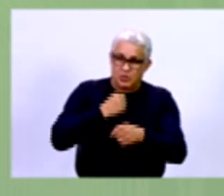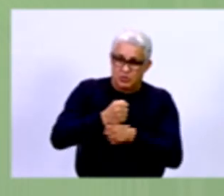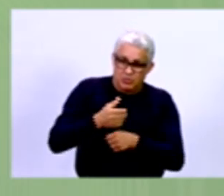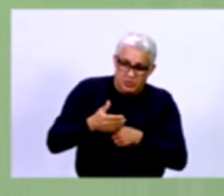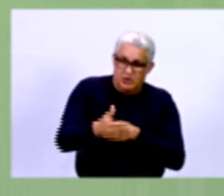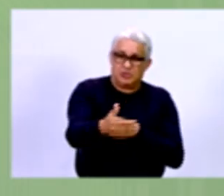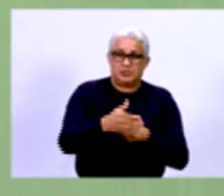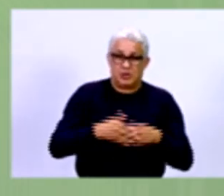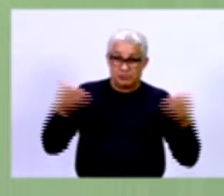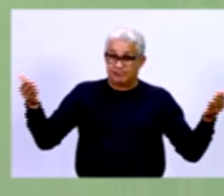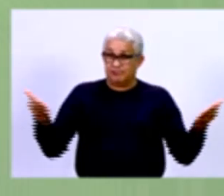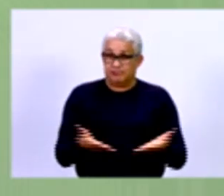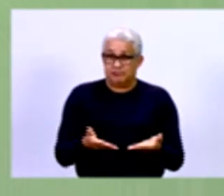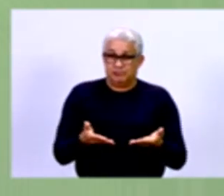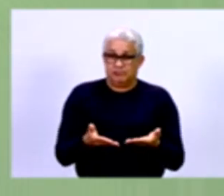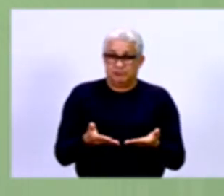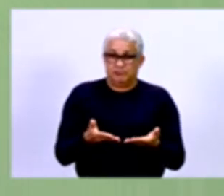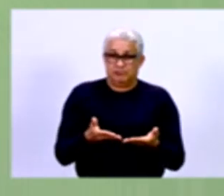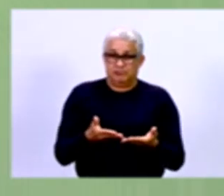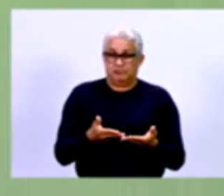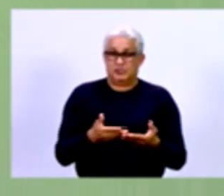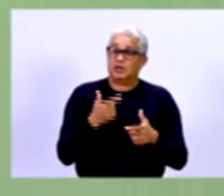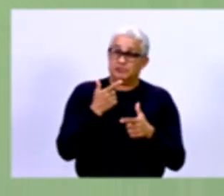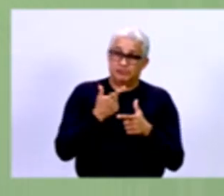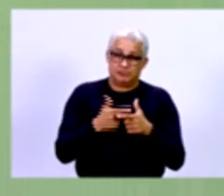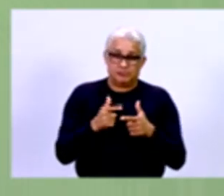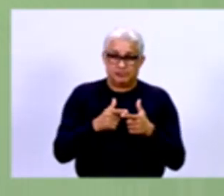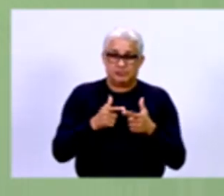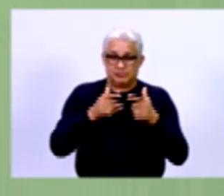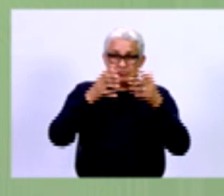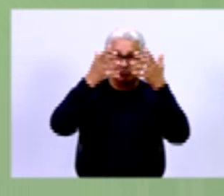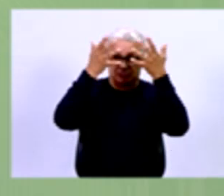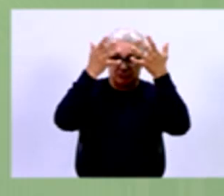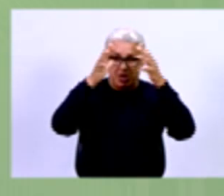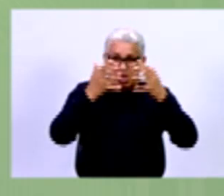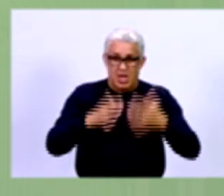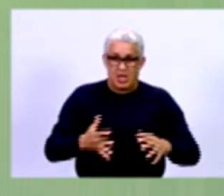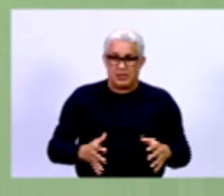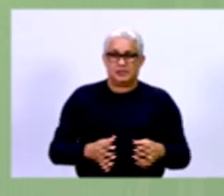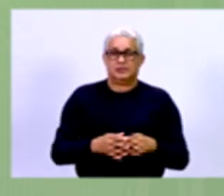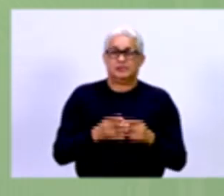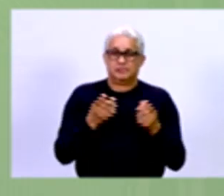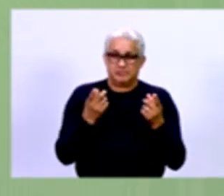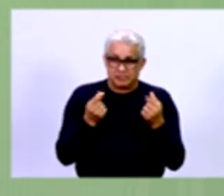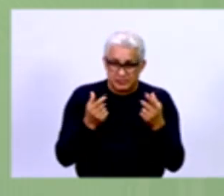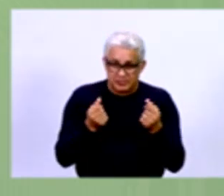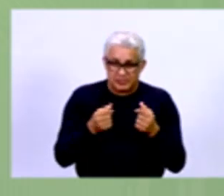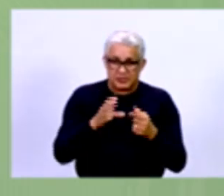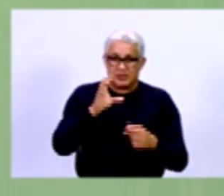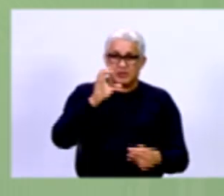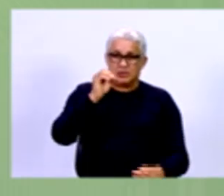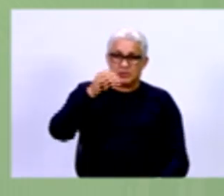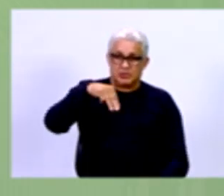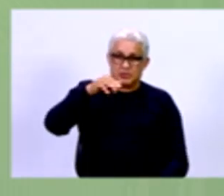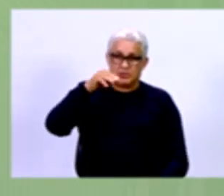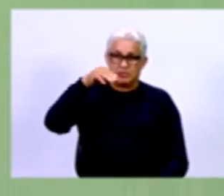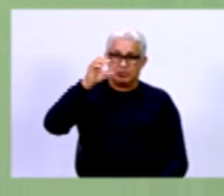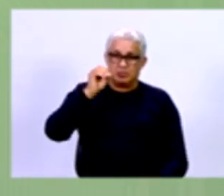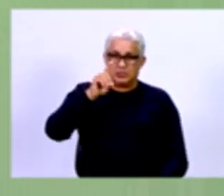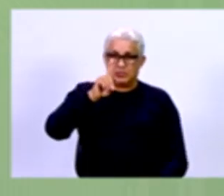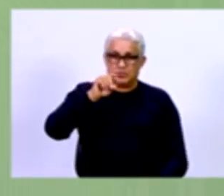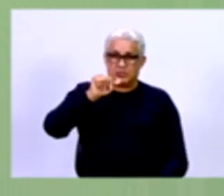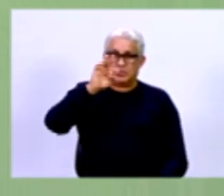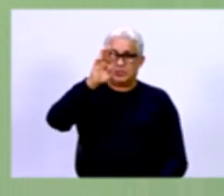No entanto, atualmente a gente está enfrentando aí a queda dos preços internacionais, das commodities, e isso tem afetado muito as